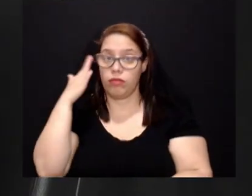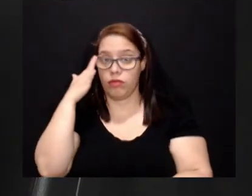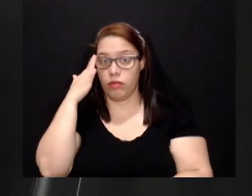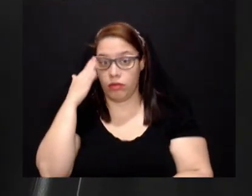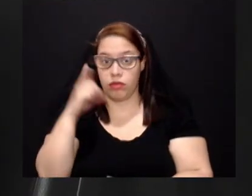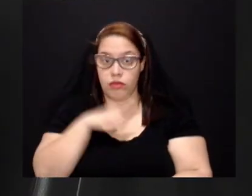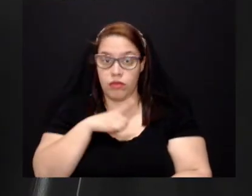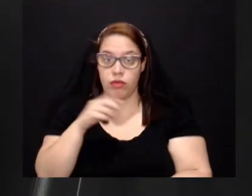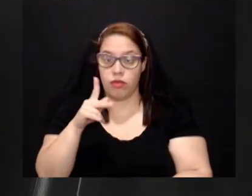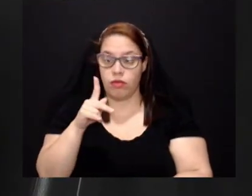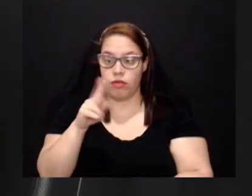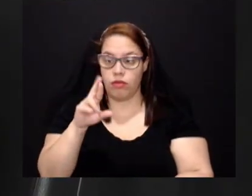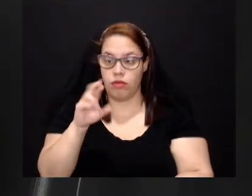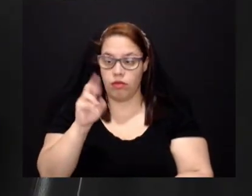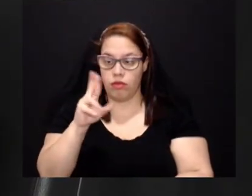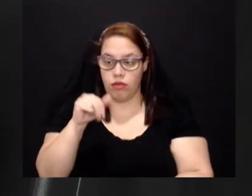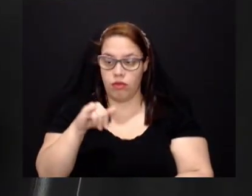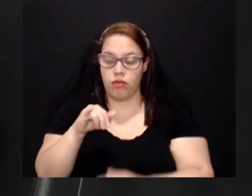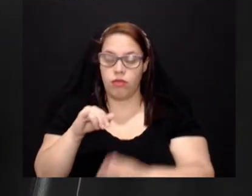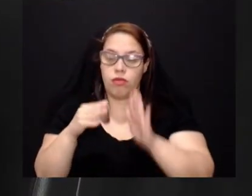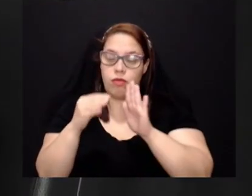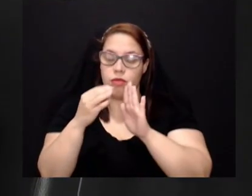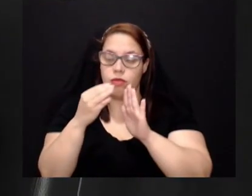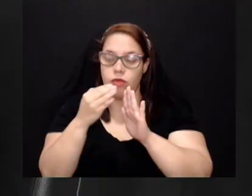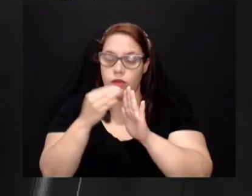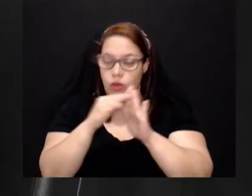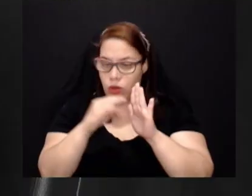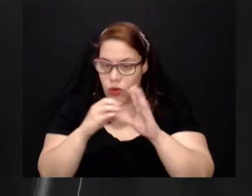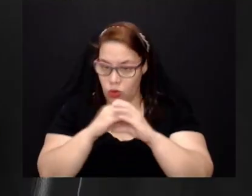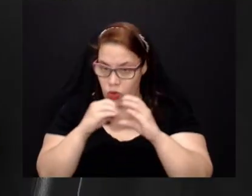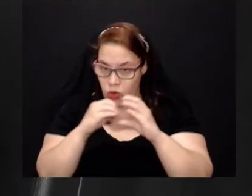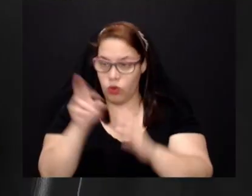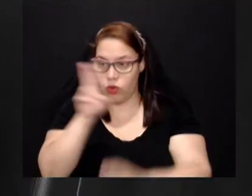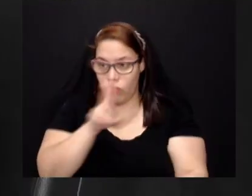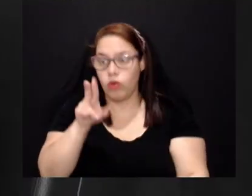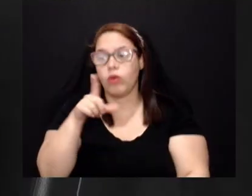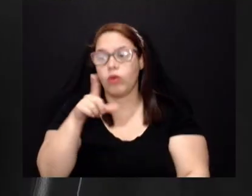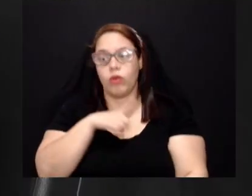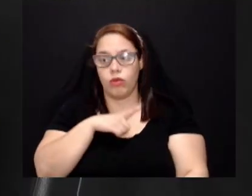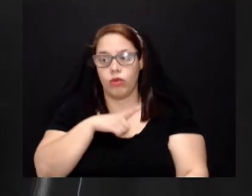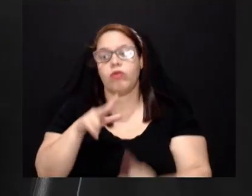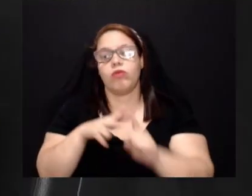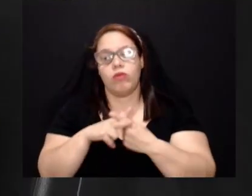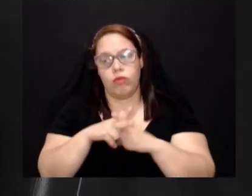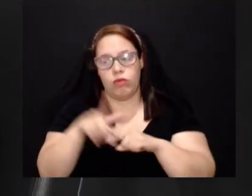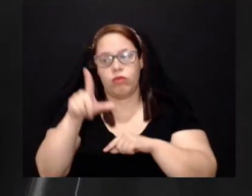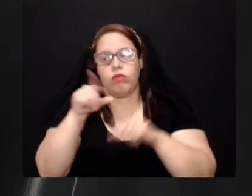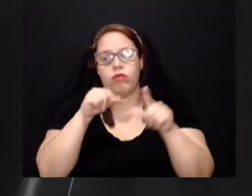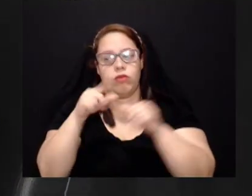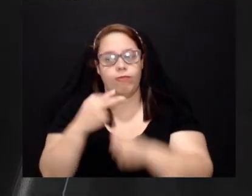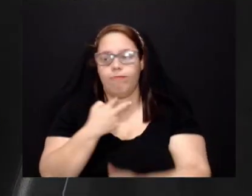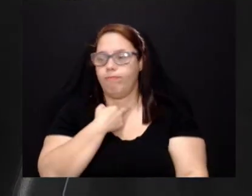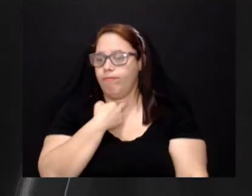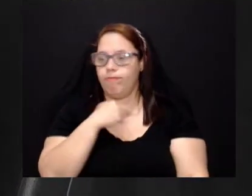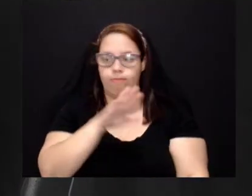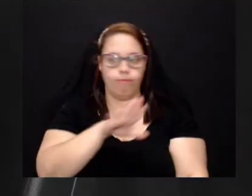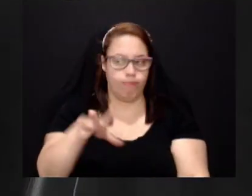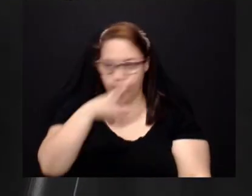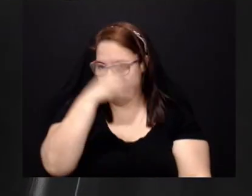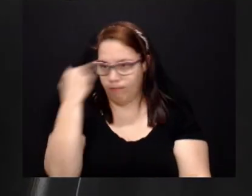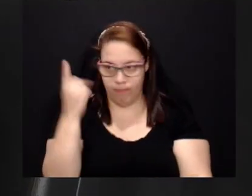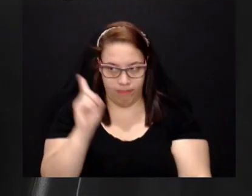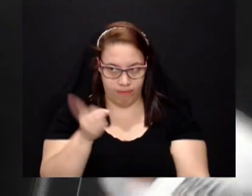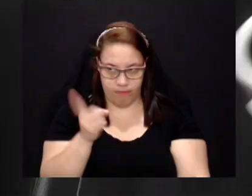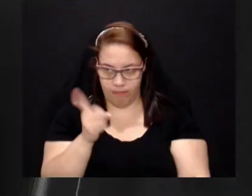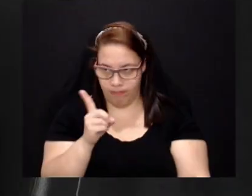tem as cotas nas universidades. Eu acho que a gente tem que usar essas ferramentas. A gente não pode deixar passar, porque elas estão